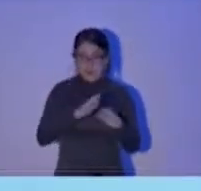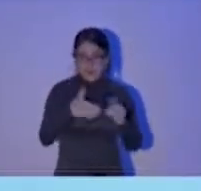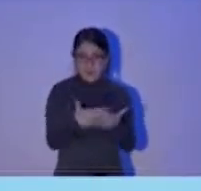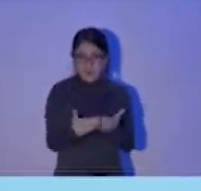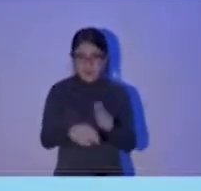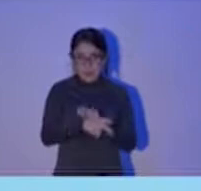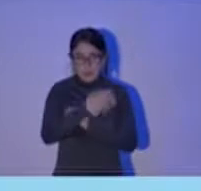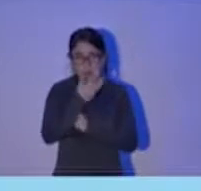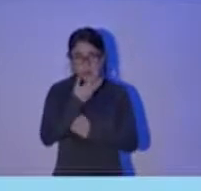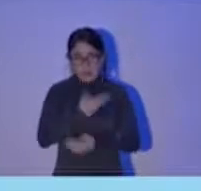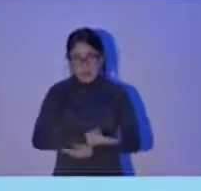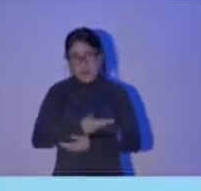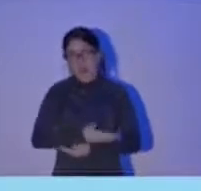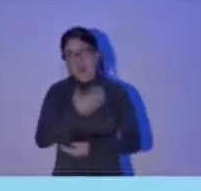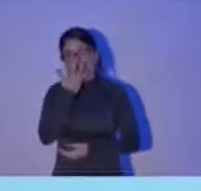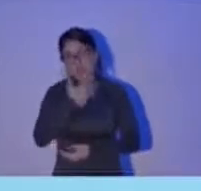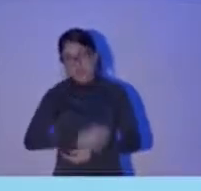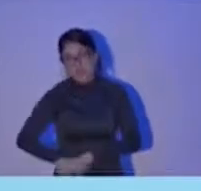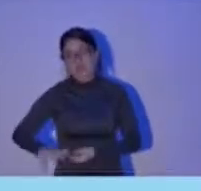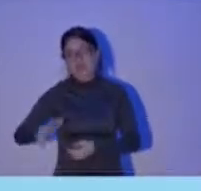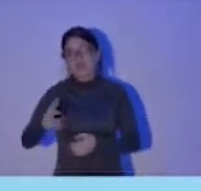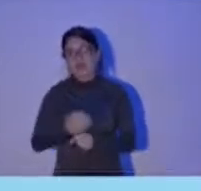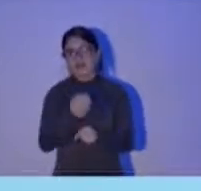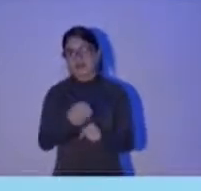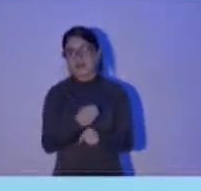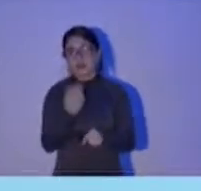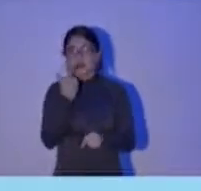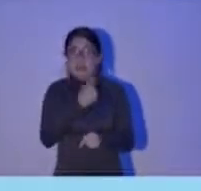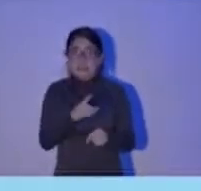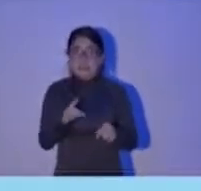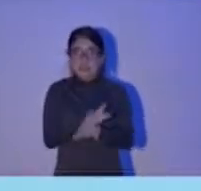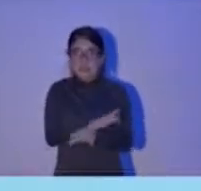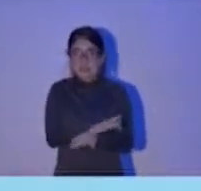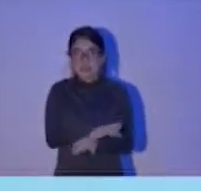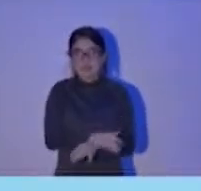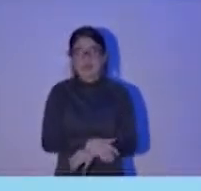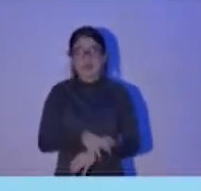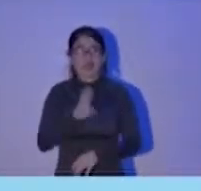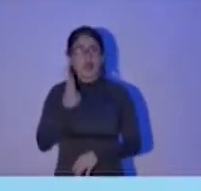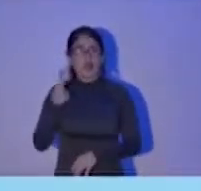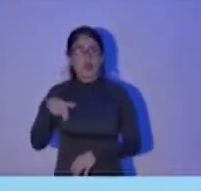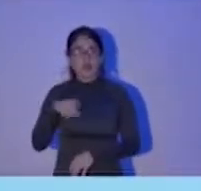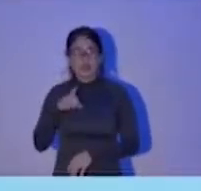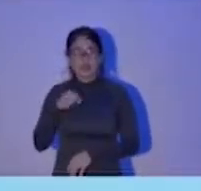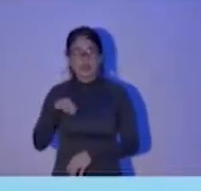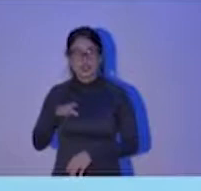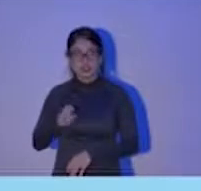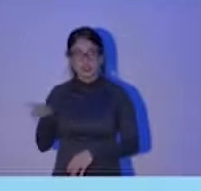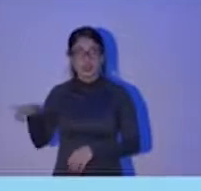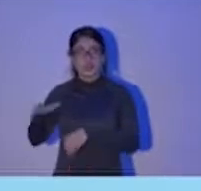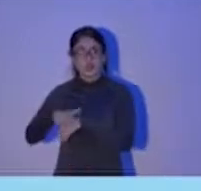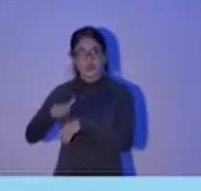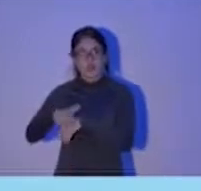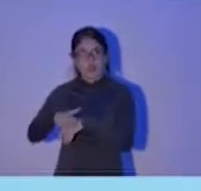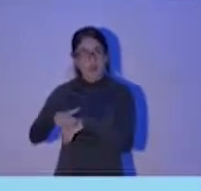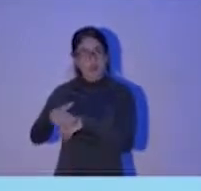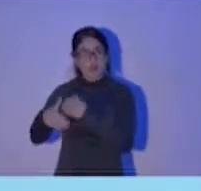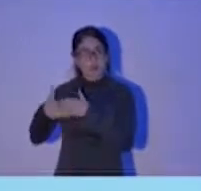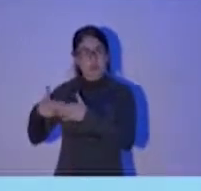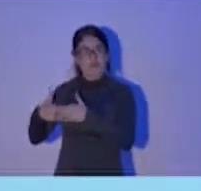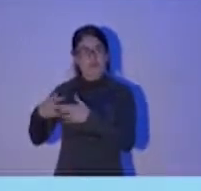que estão já avançadas. A Undime tem feito um processo muito intenso